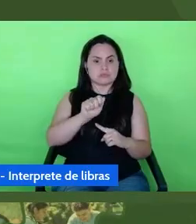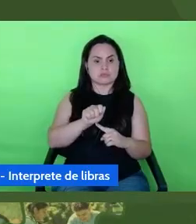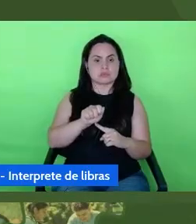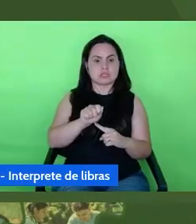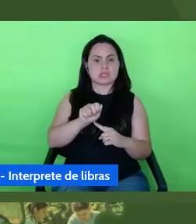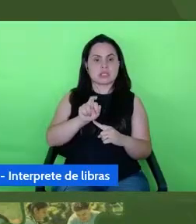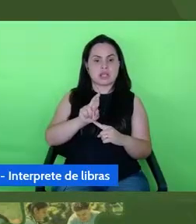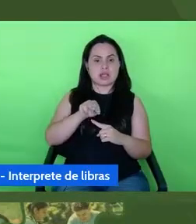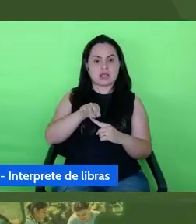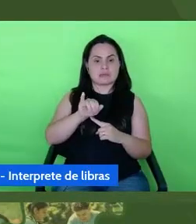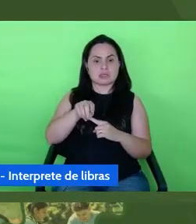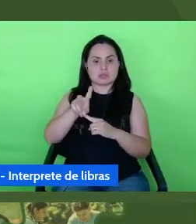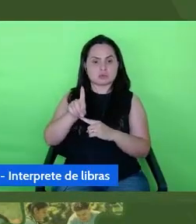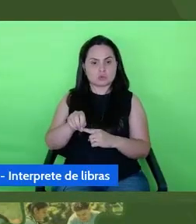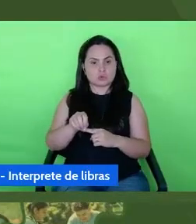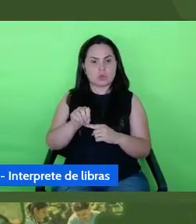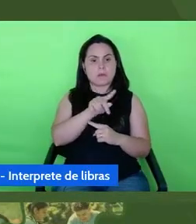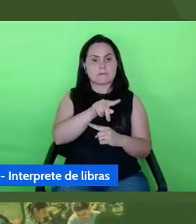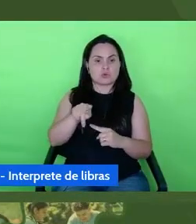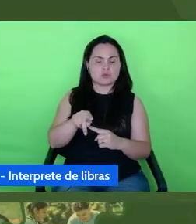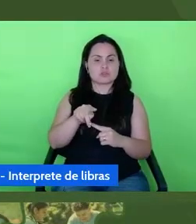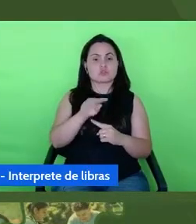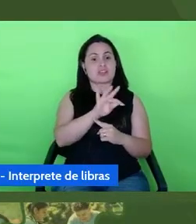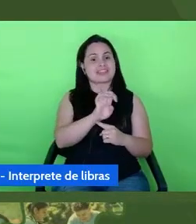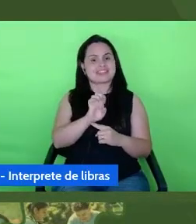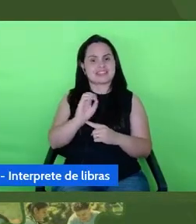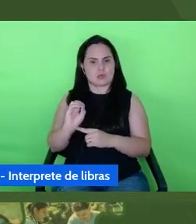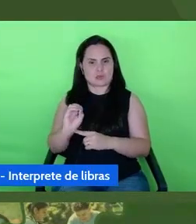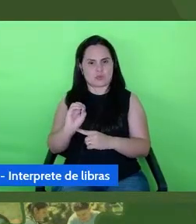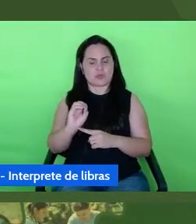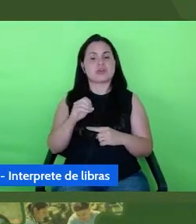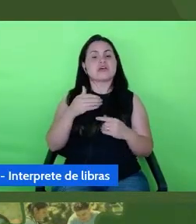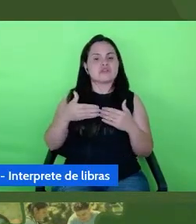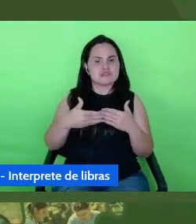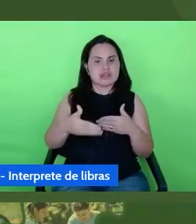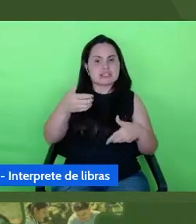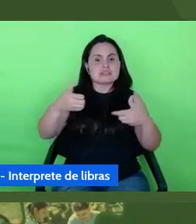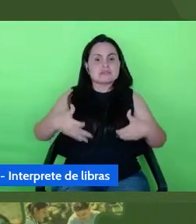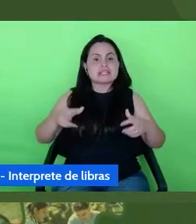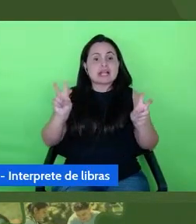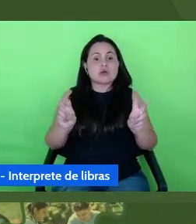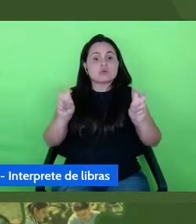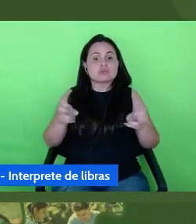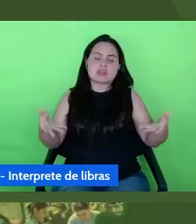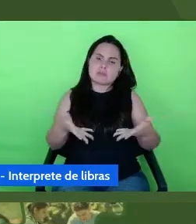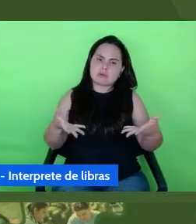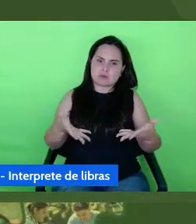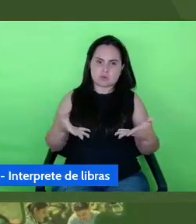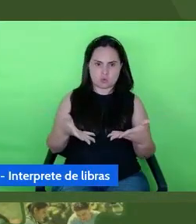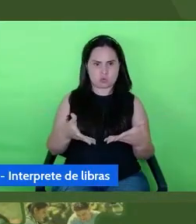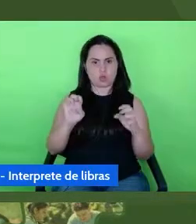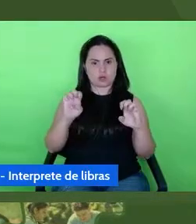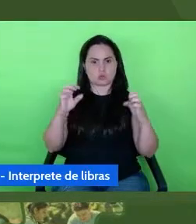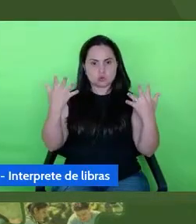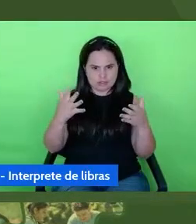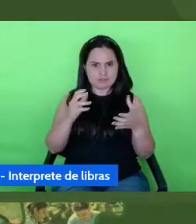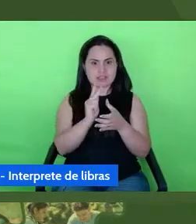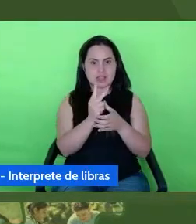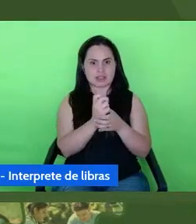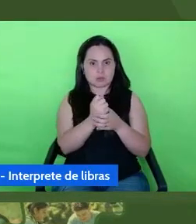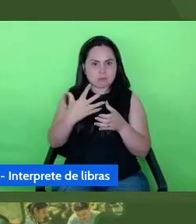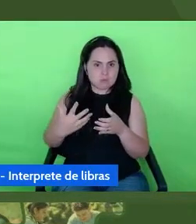Santos Teodósio, o professor Theo, que irá abordar o tema dessa edição do evento Hackathon PUC